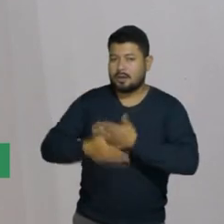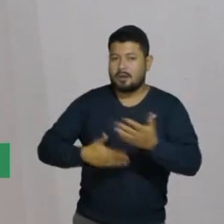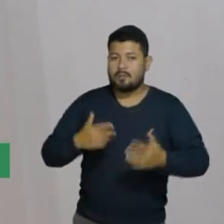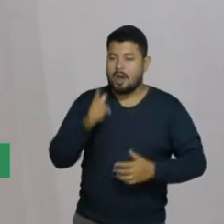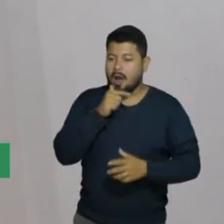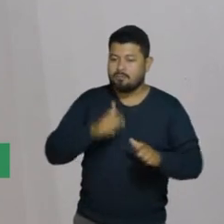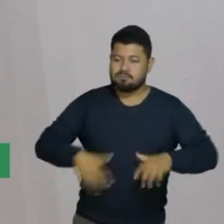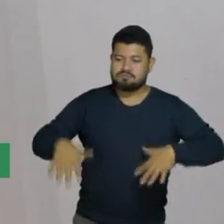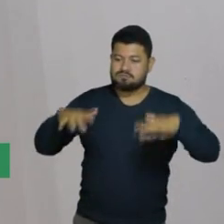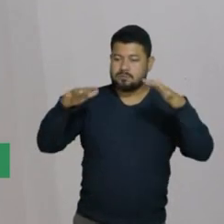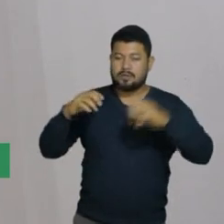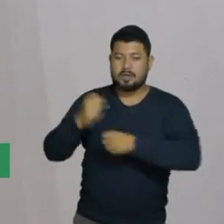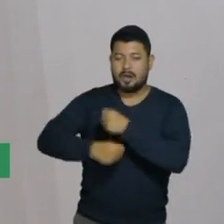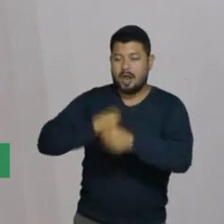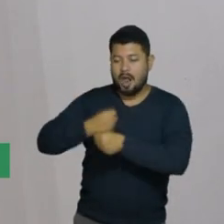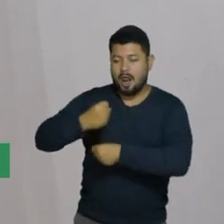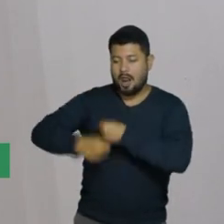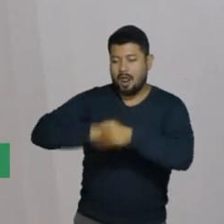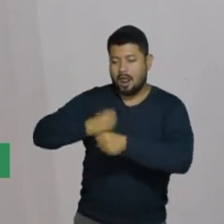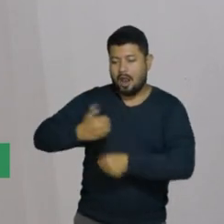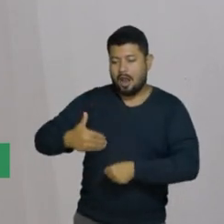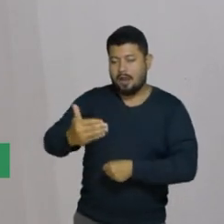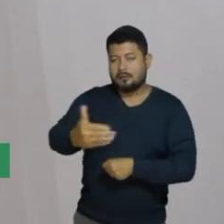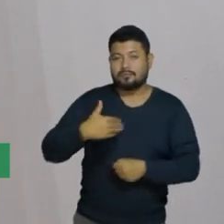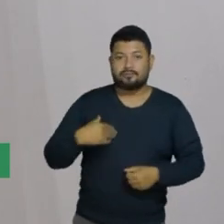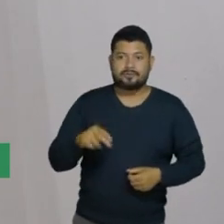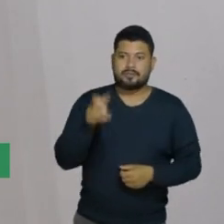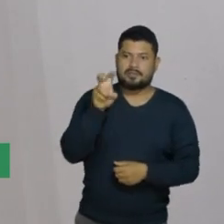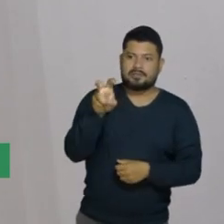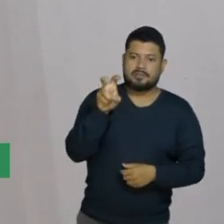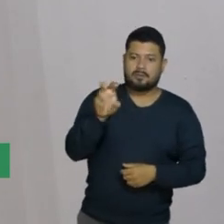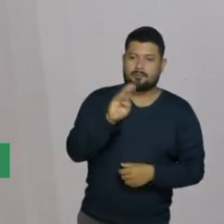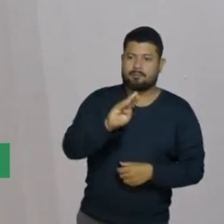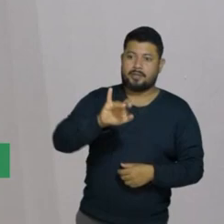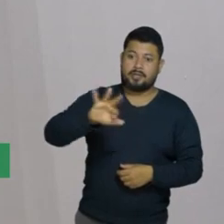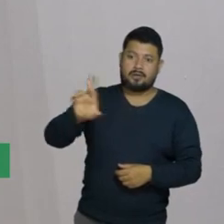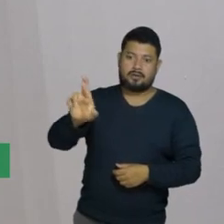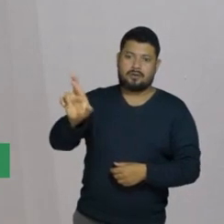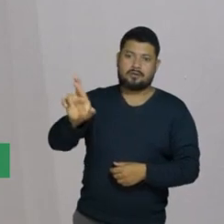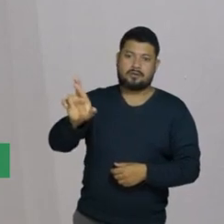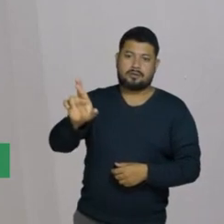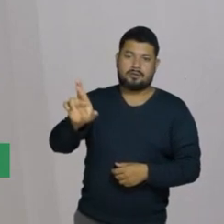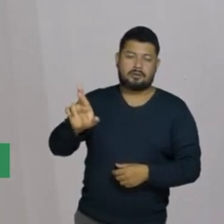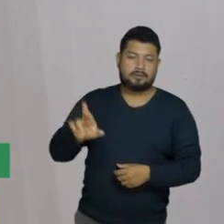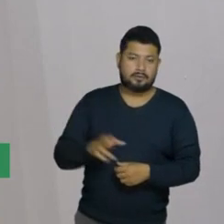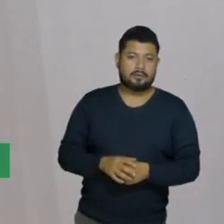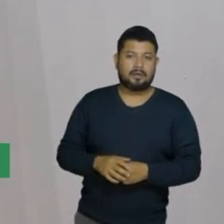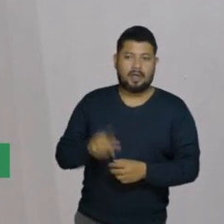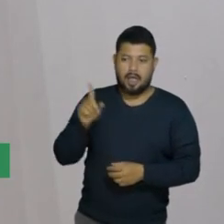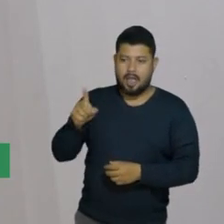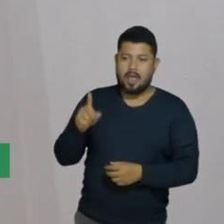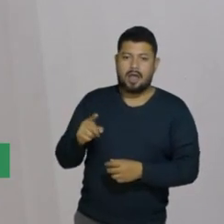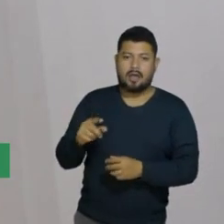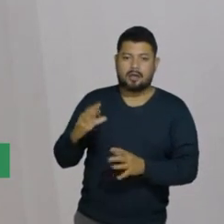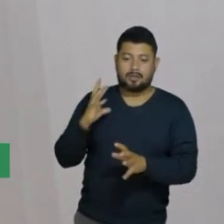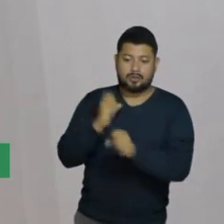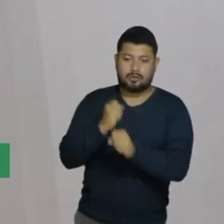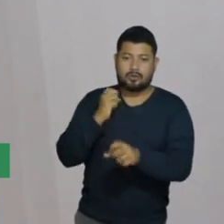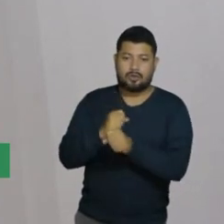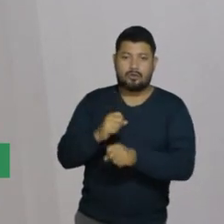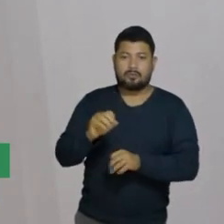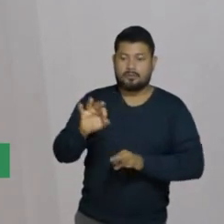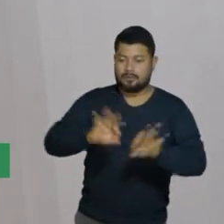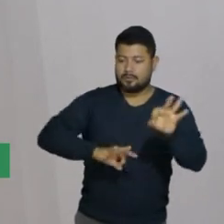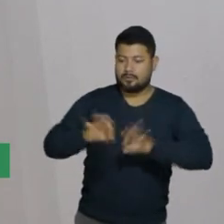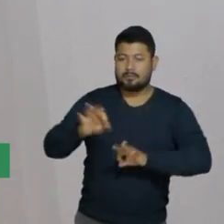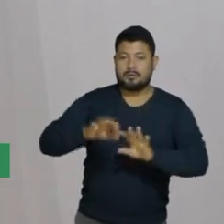5 bilhões de reais, padre Pedro, é a conta. E quando eu falo aqui da União, não estou falando